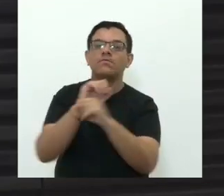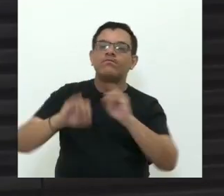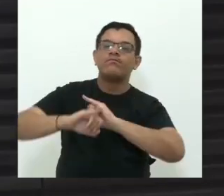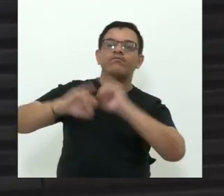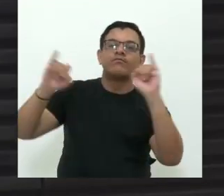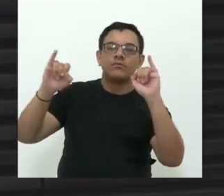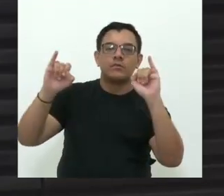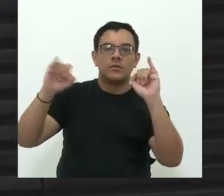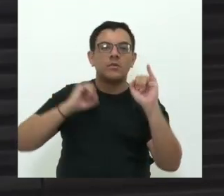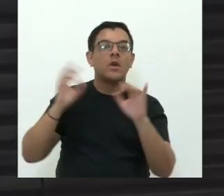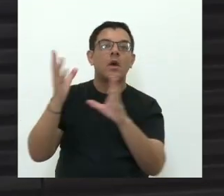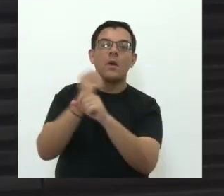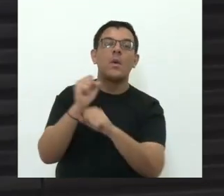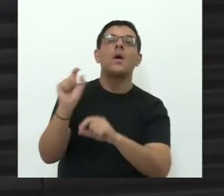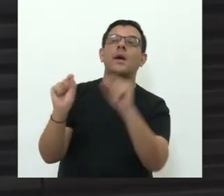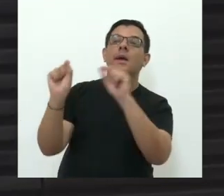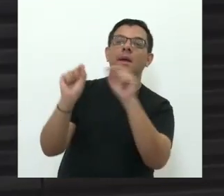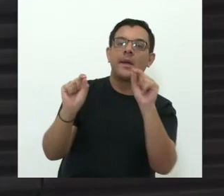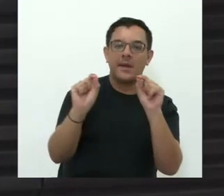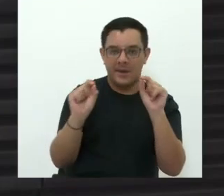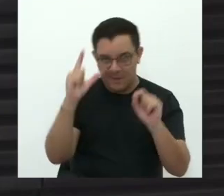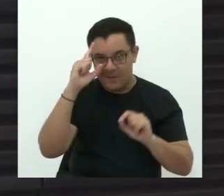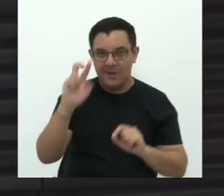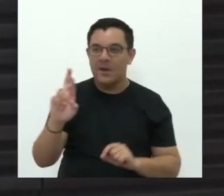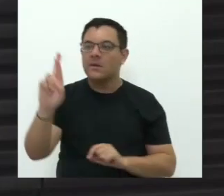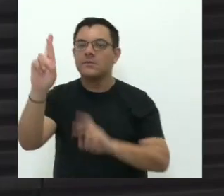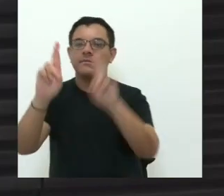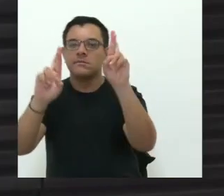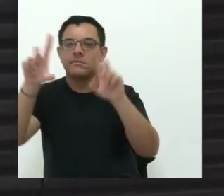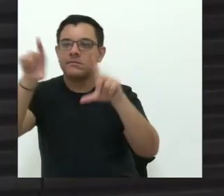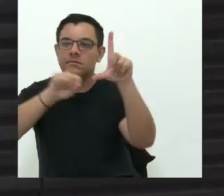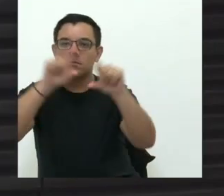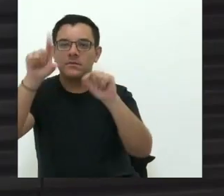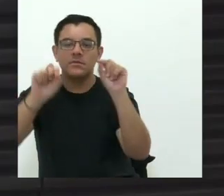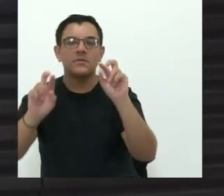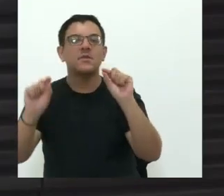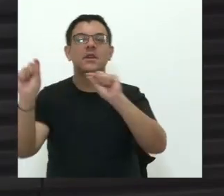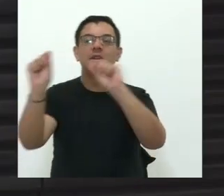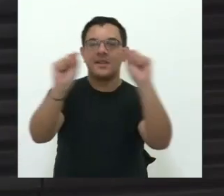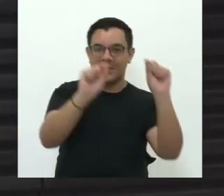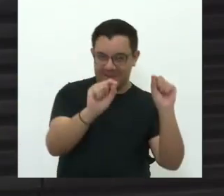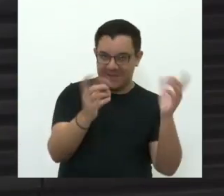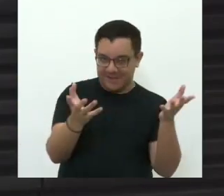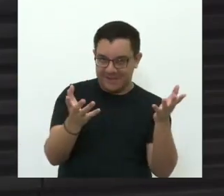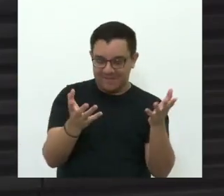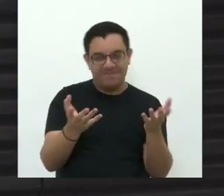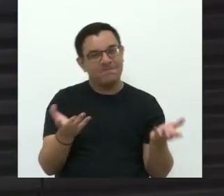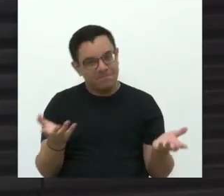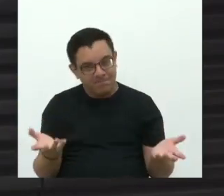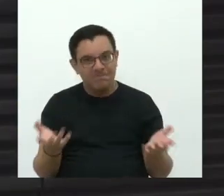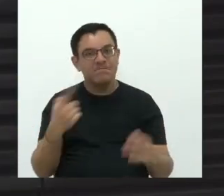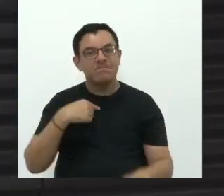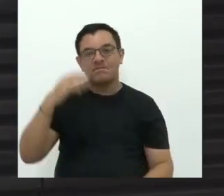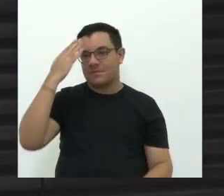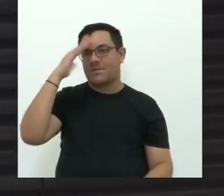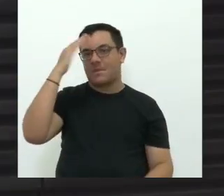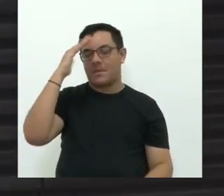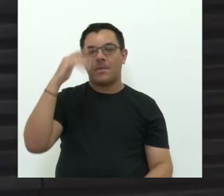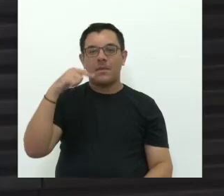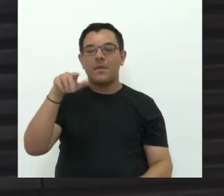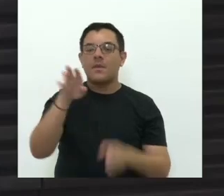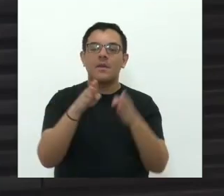dos resultados e a a proclamação dos eleitos Então é isso que a gente tem que entender por processo